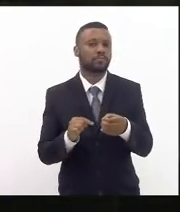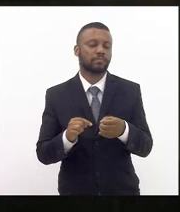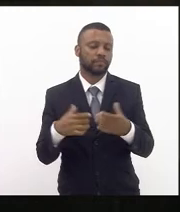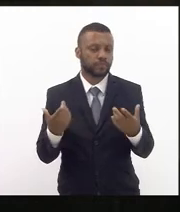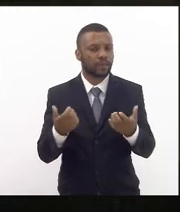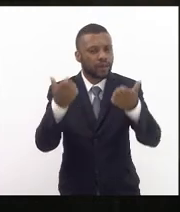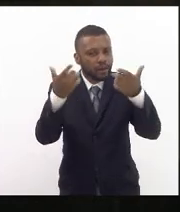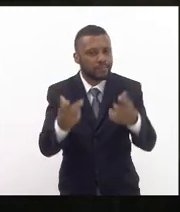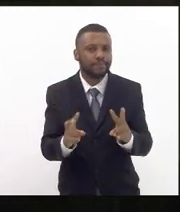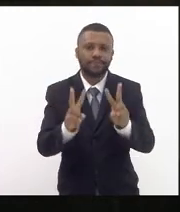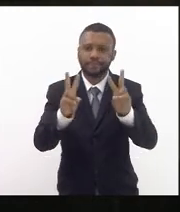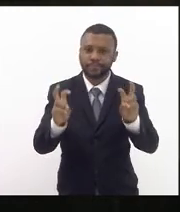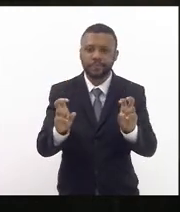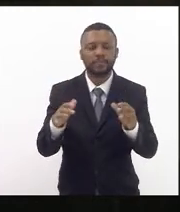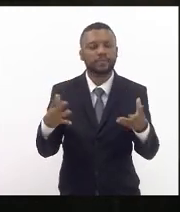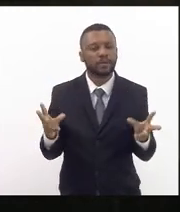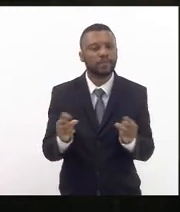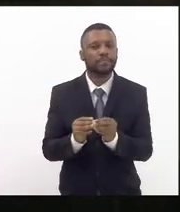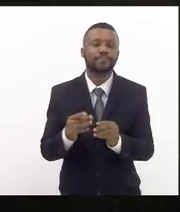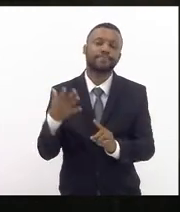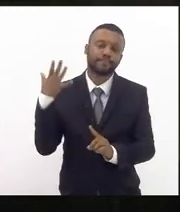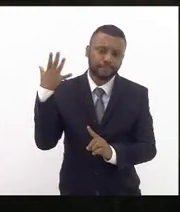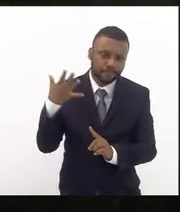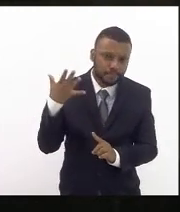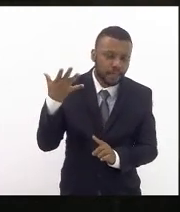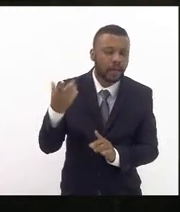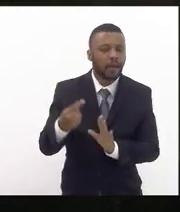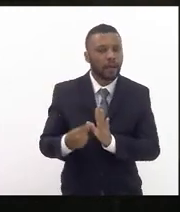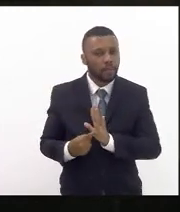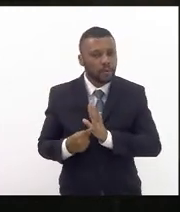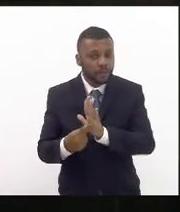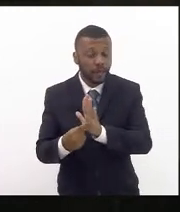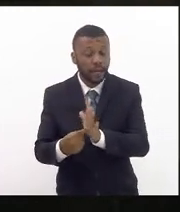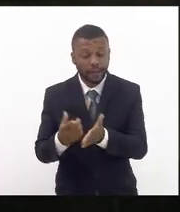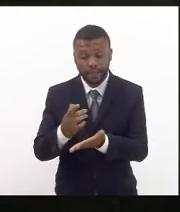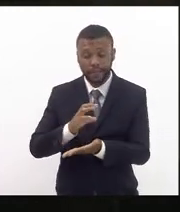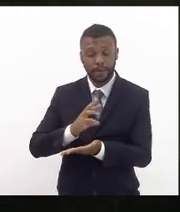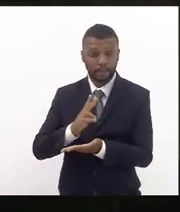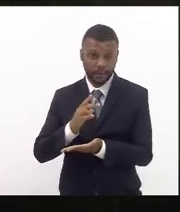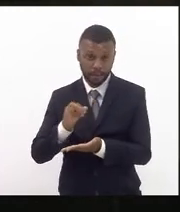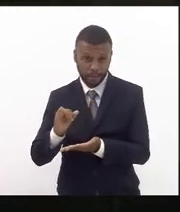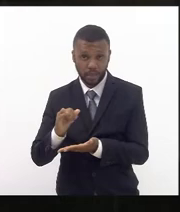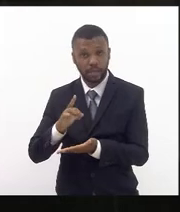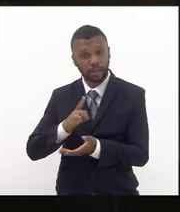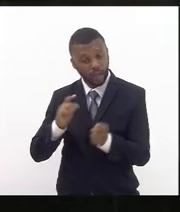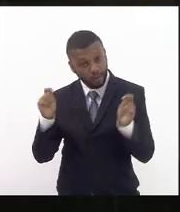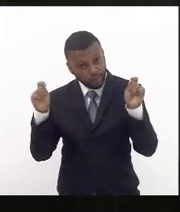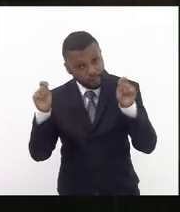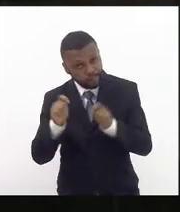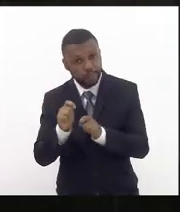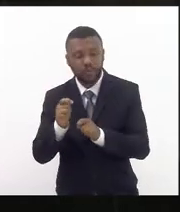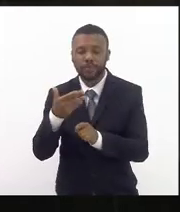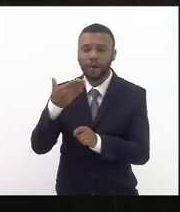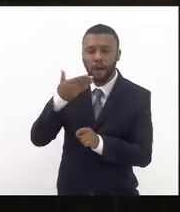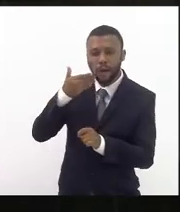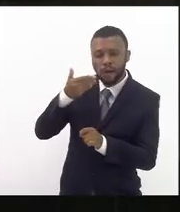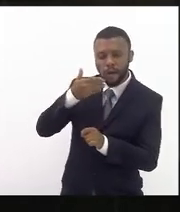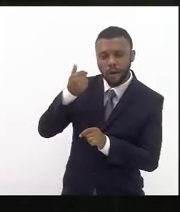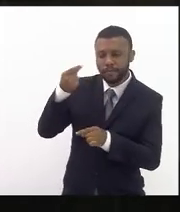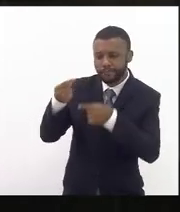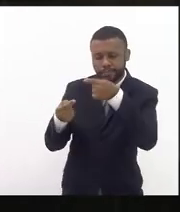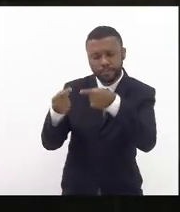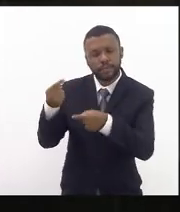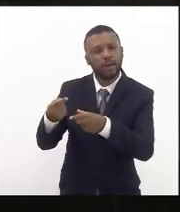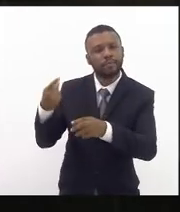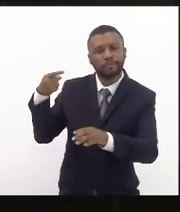se trata. Então, falar e trazer, e eu acho que essa CPI tem condições de aprimorar o seu debate, para as